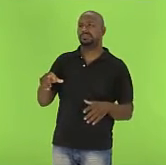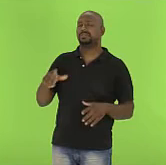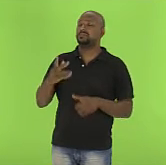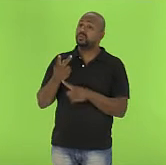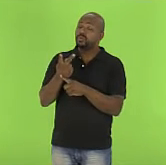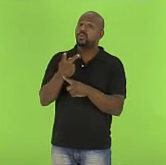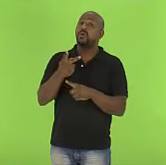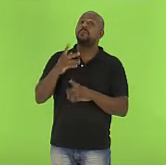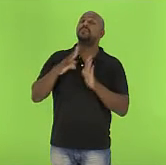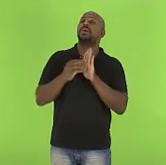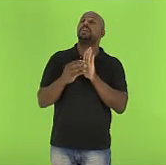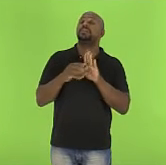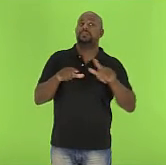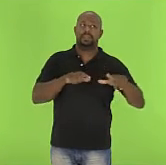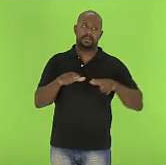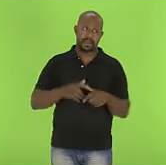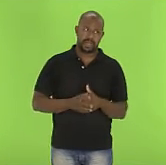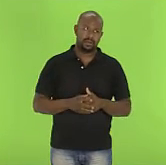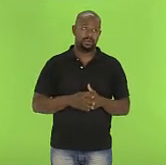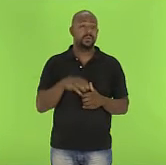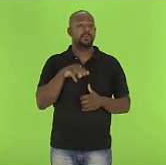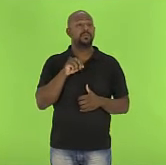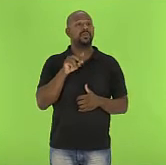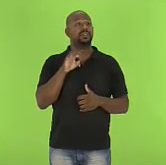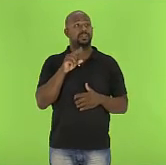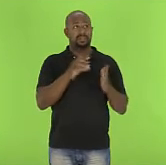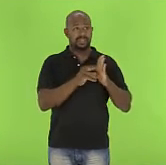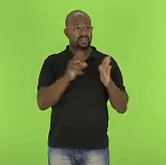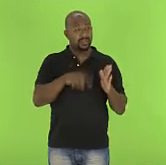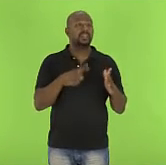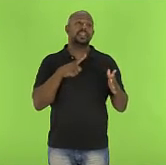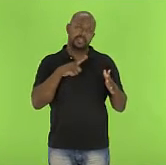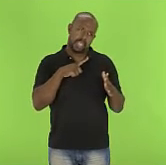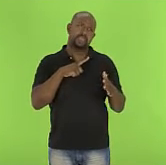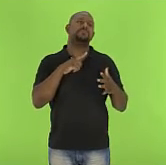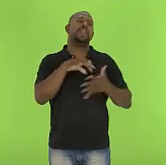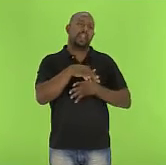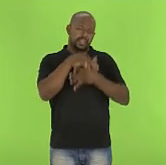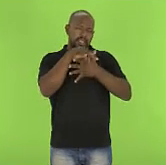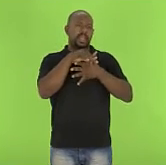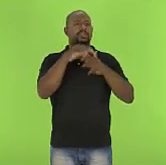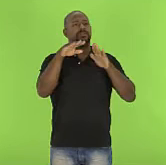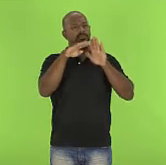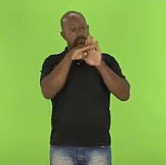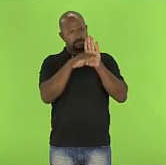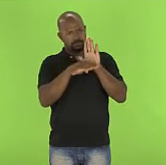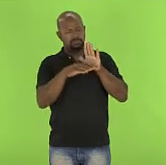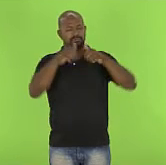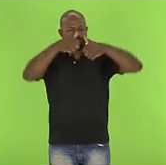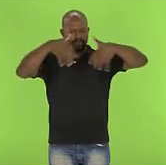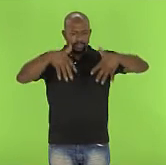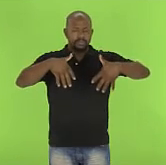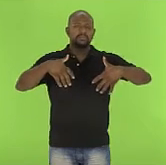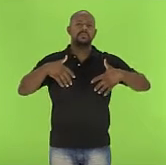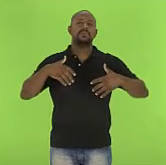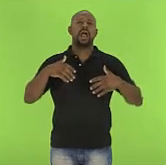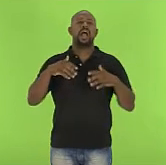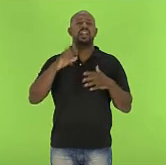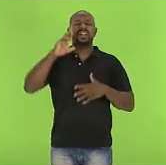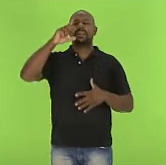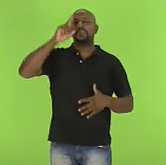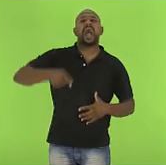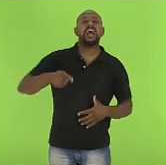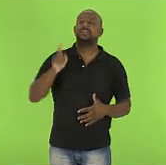mas a gente buscou um modelo de trabalho. Um modelo de trabalho que existe hierarquia, mas uma hierarquia